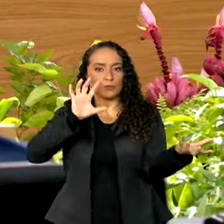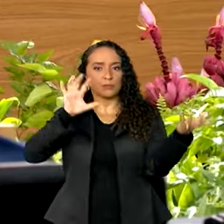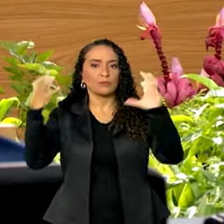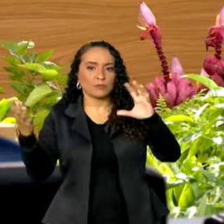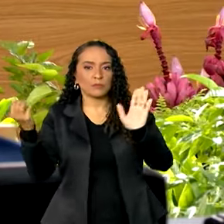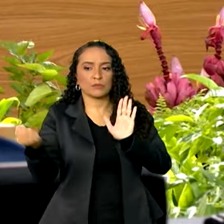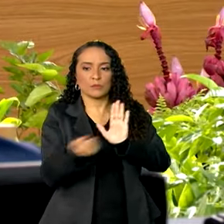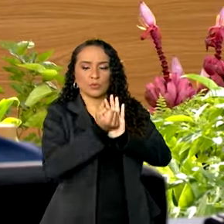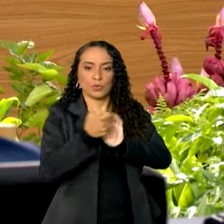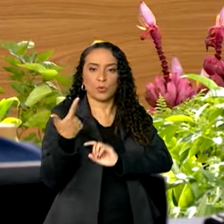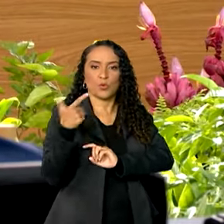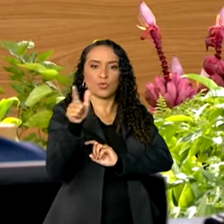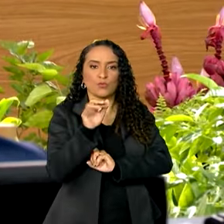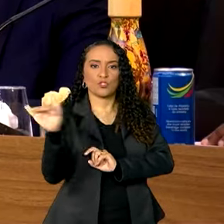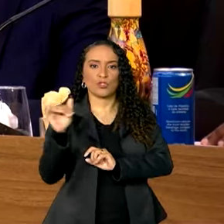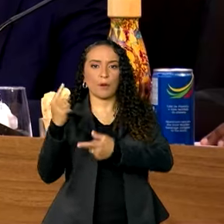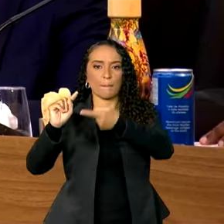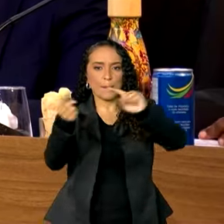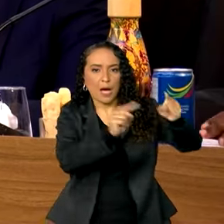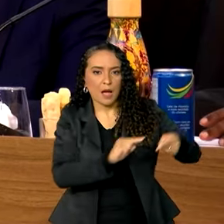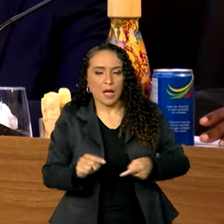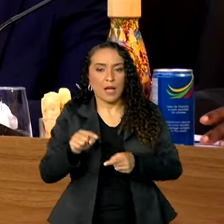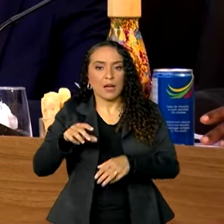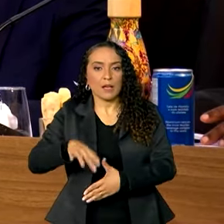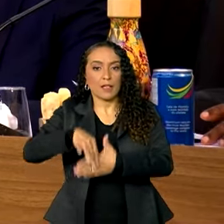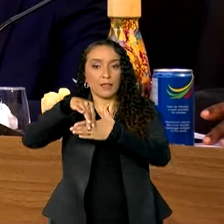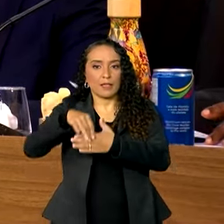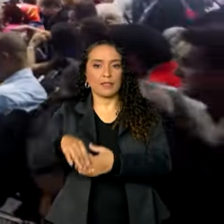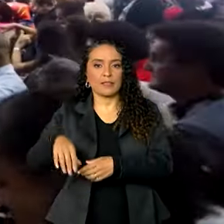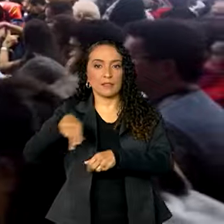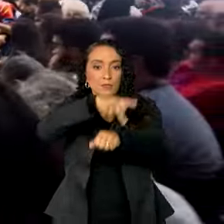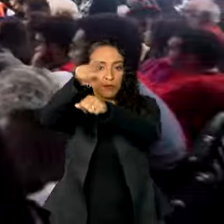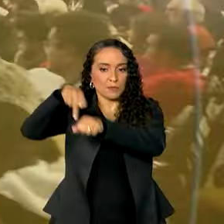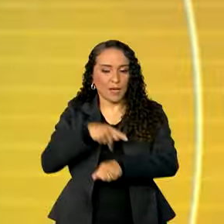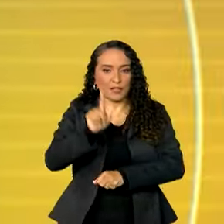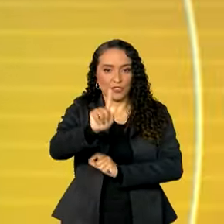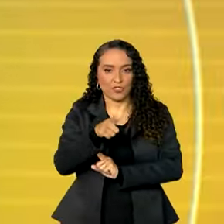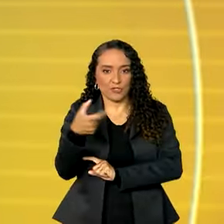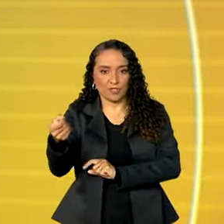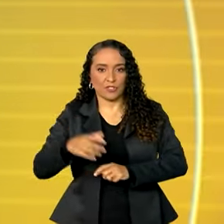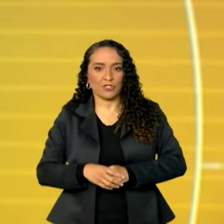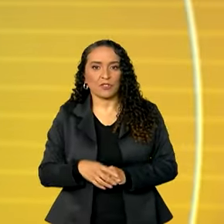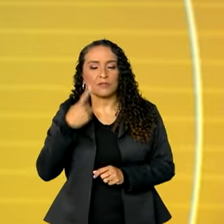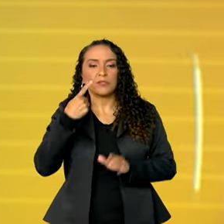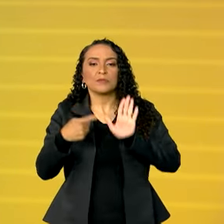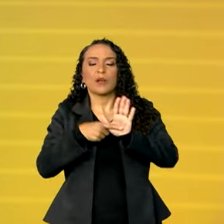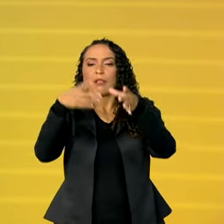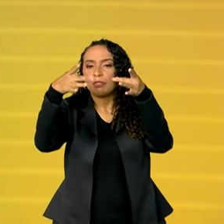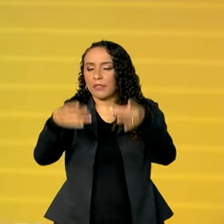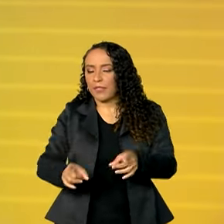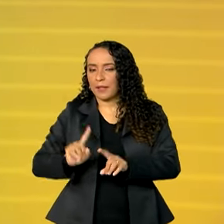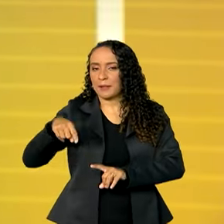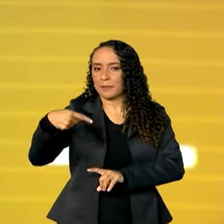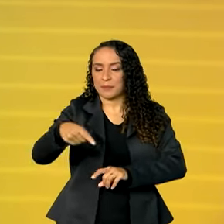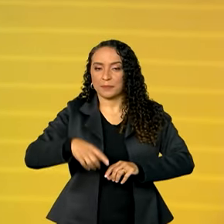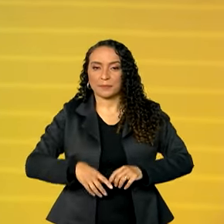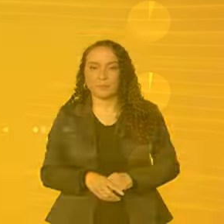climáticas marcam o último dia de debates entre os chefes de Estado no G20. A gente mostra os detalhes já